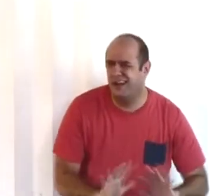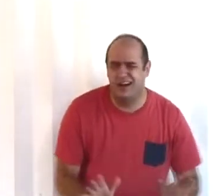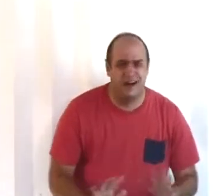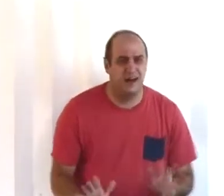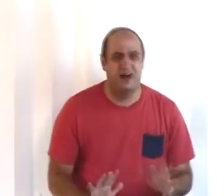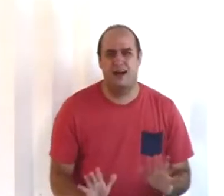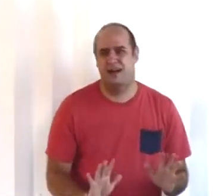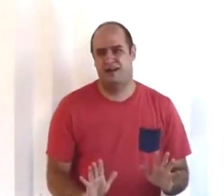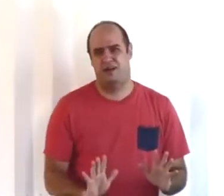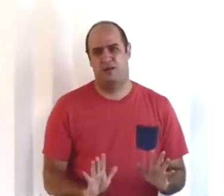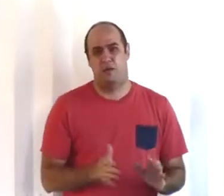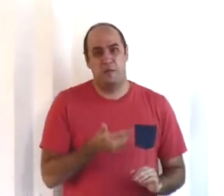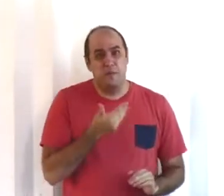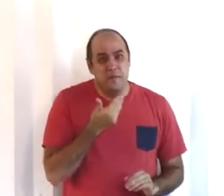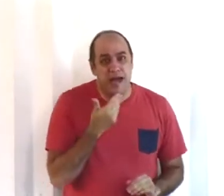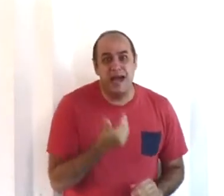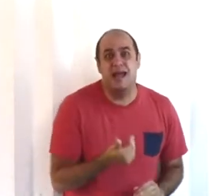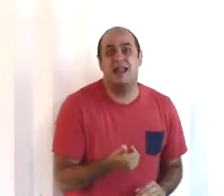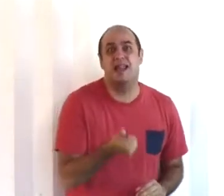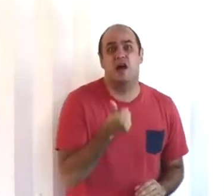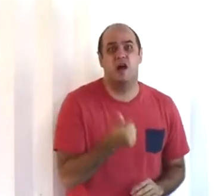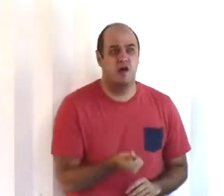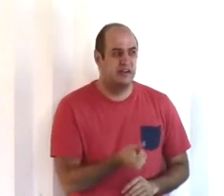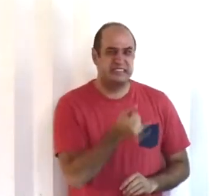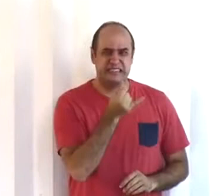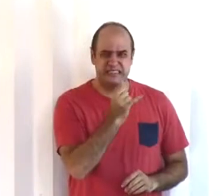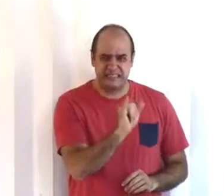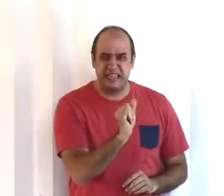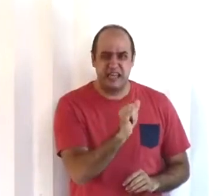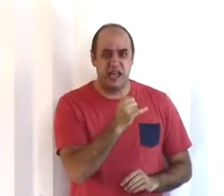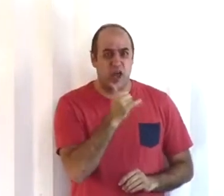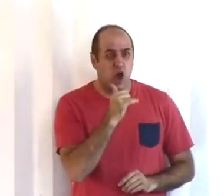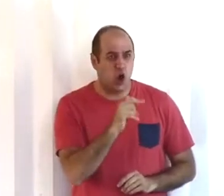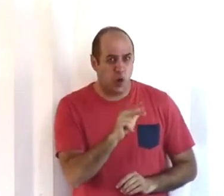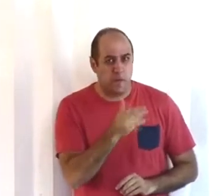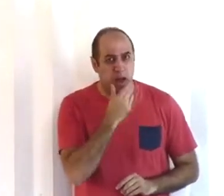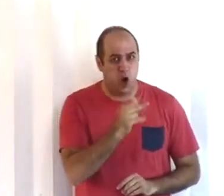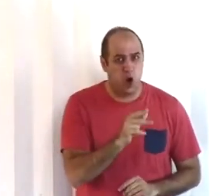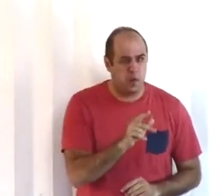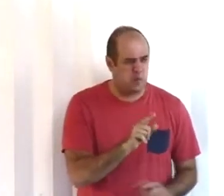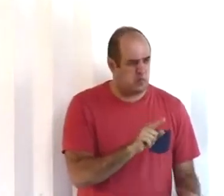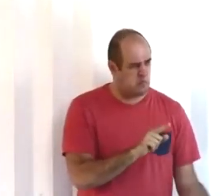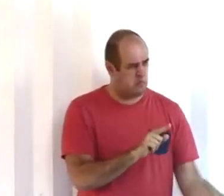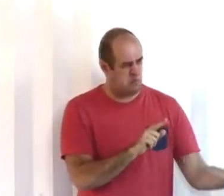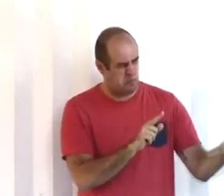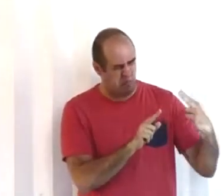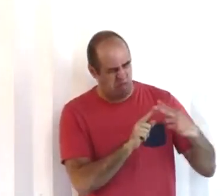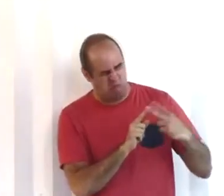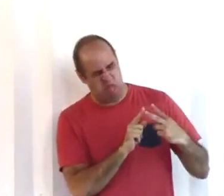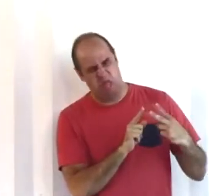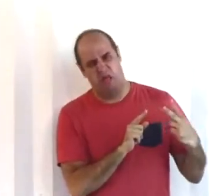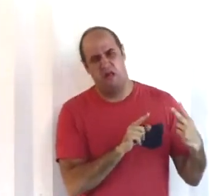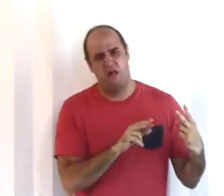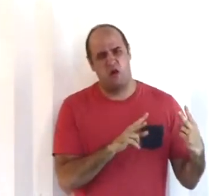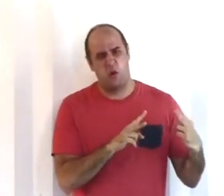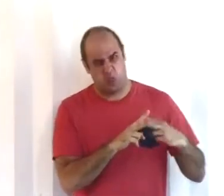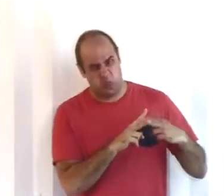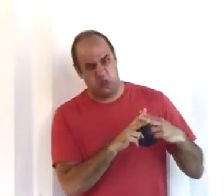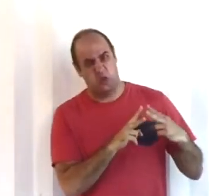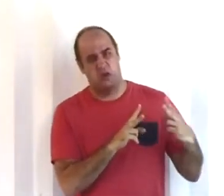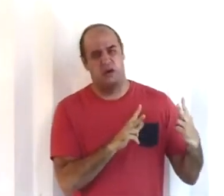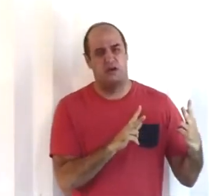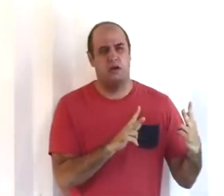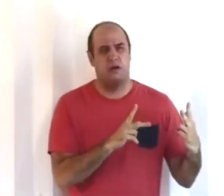Ao contrário, se ele lhe fez alguma coisa que chateou você, lembre de uma coisa: o Senhor Jesus pode